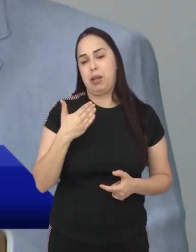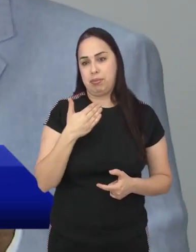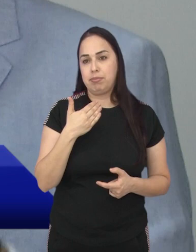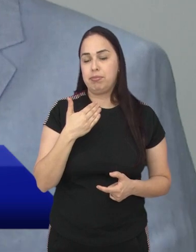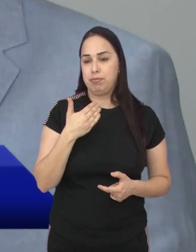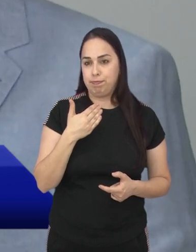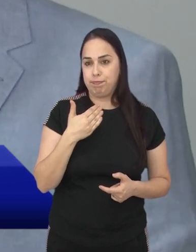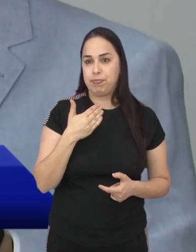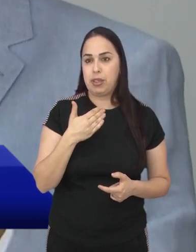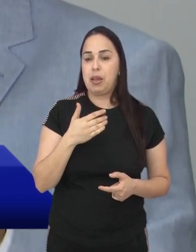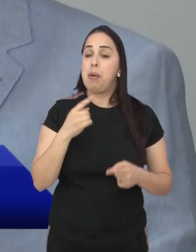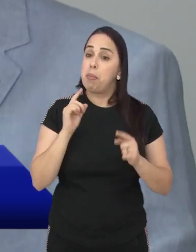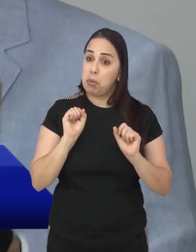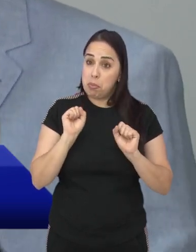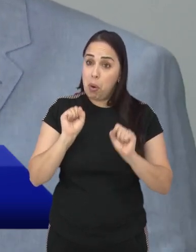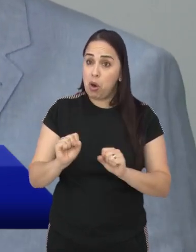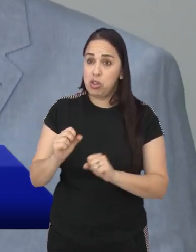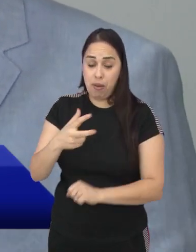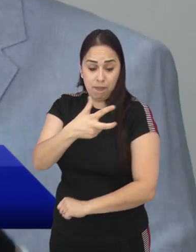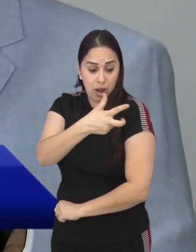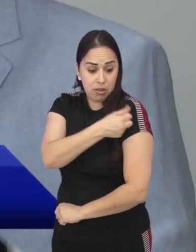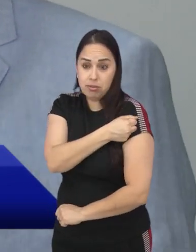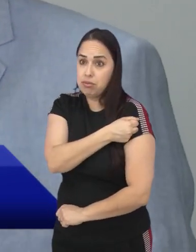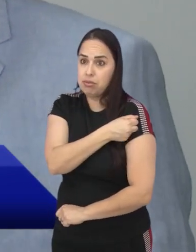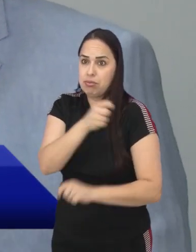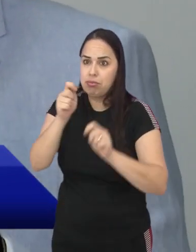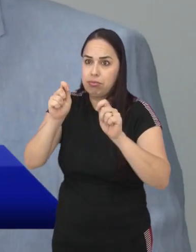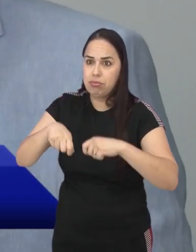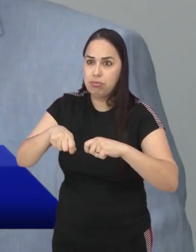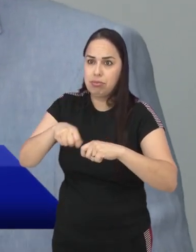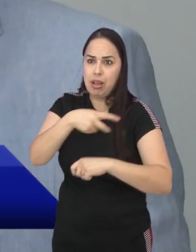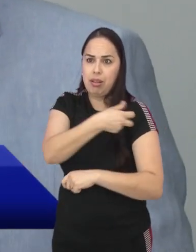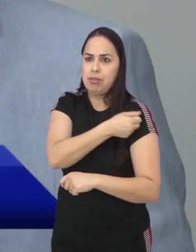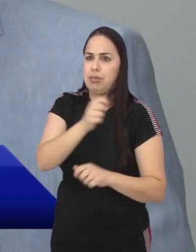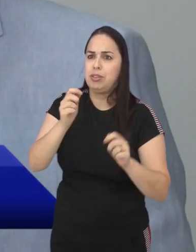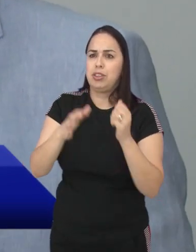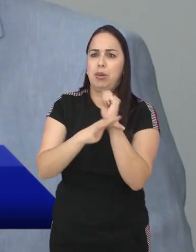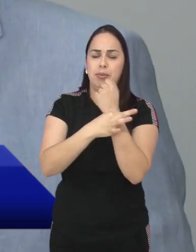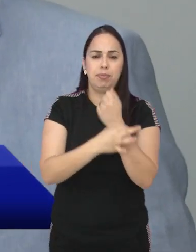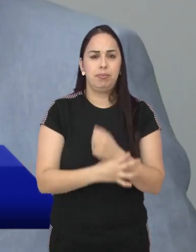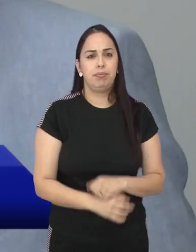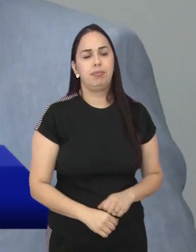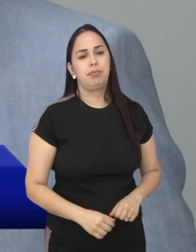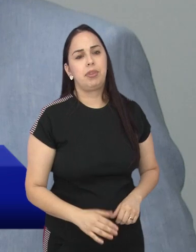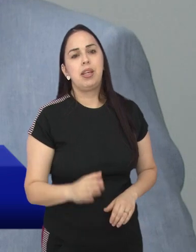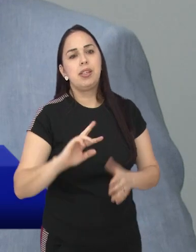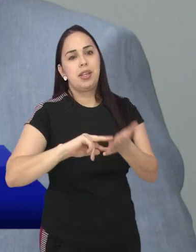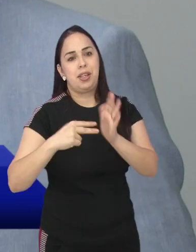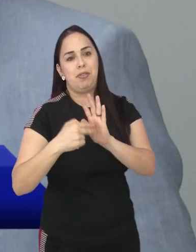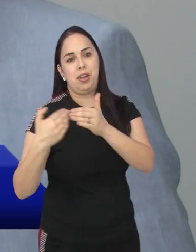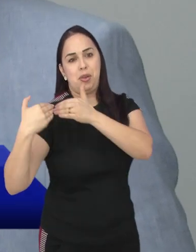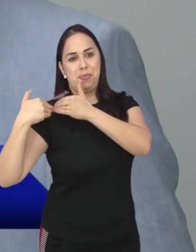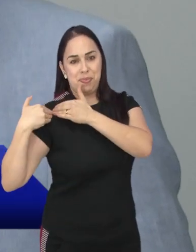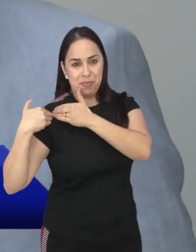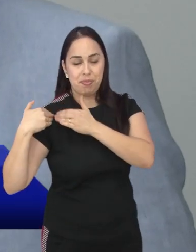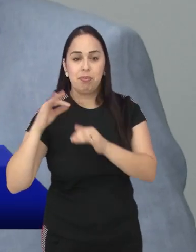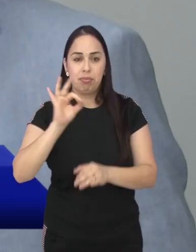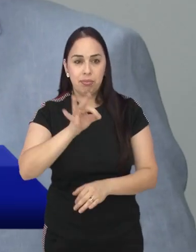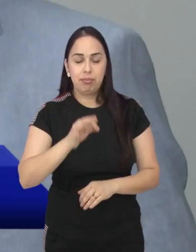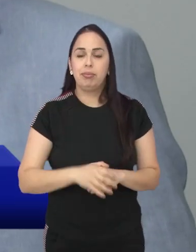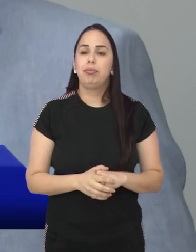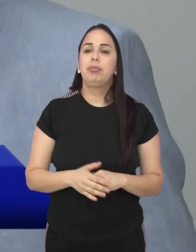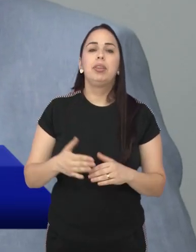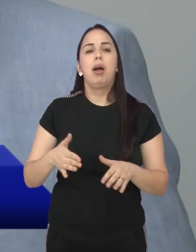óbito por uma causa que é prevenível vacina é algo super seguro não te responsabilidade também né